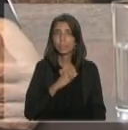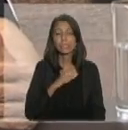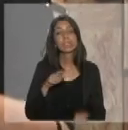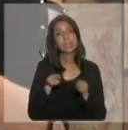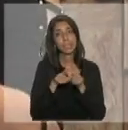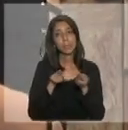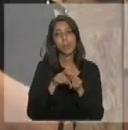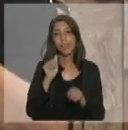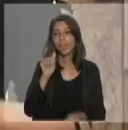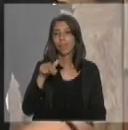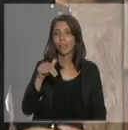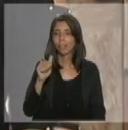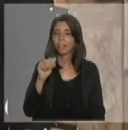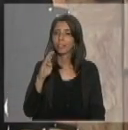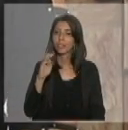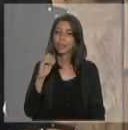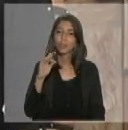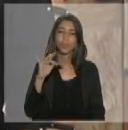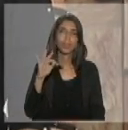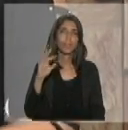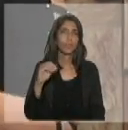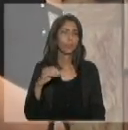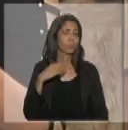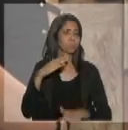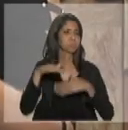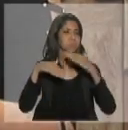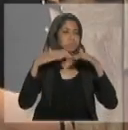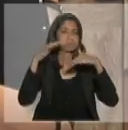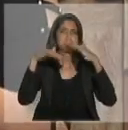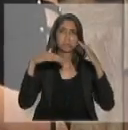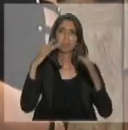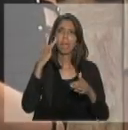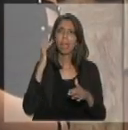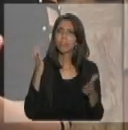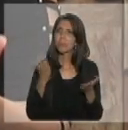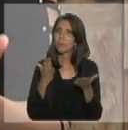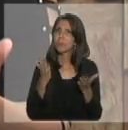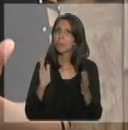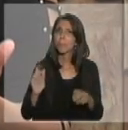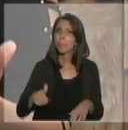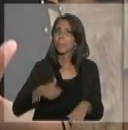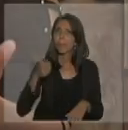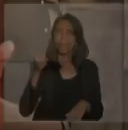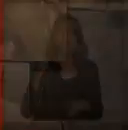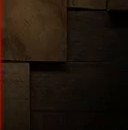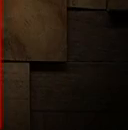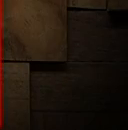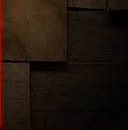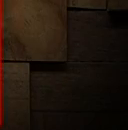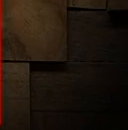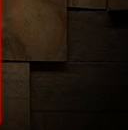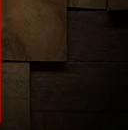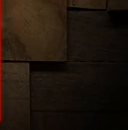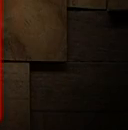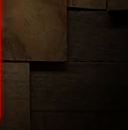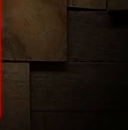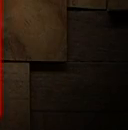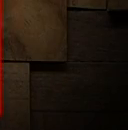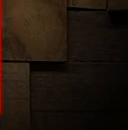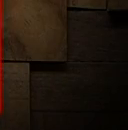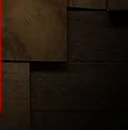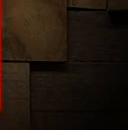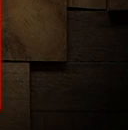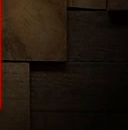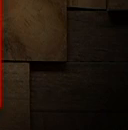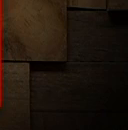Ana Botafogo despontou mesmo, né? Daí para frente, acho que uma das nossas maiores referências, não é, da Laura? Maior referência, eu acho que